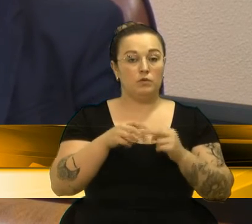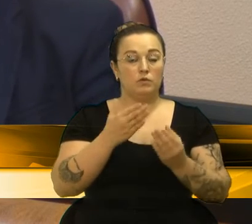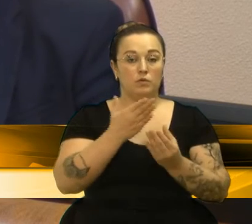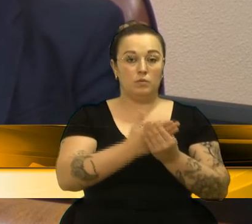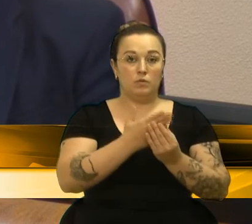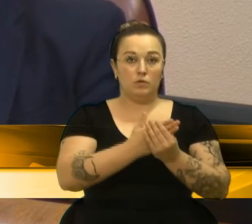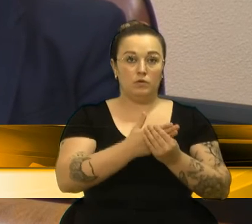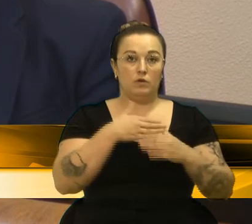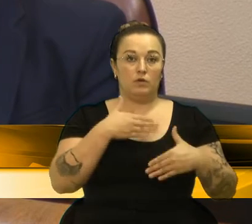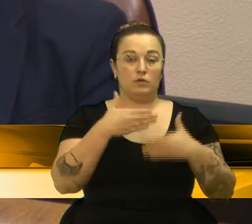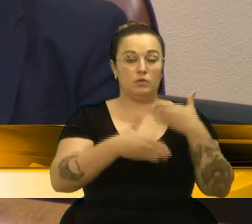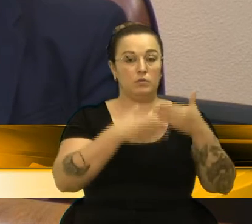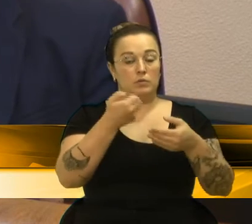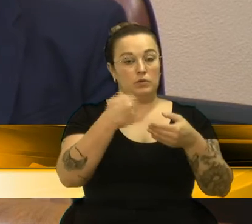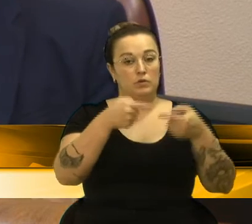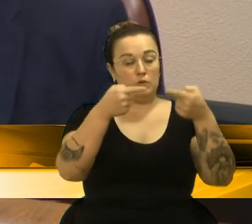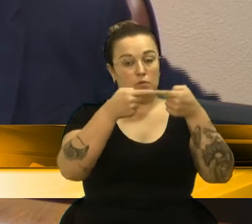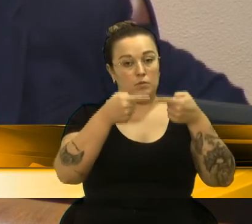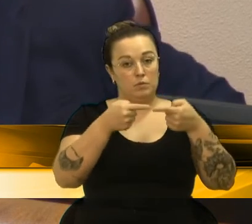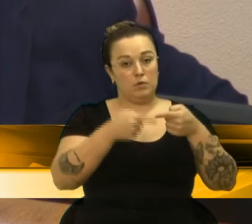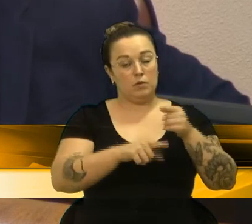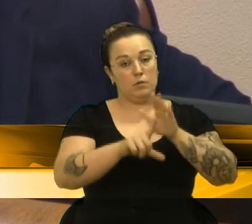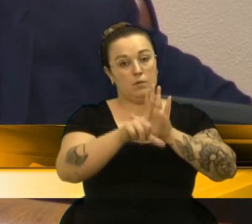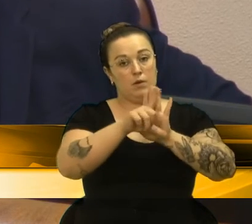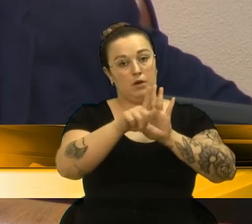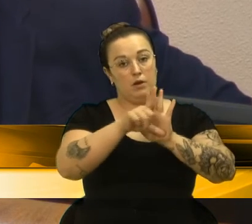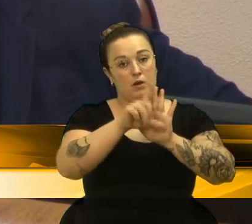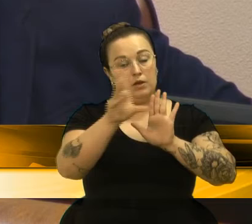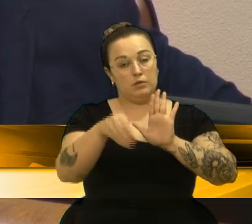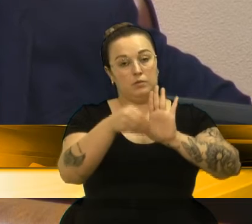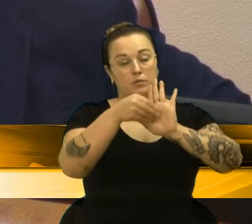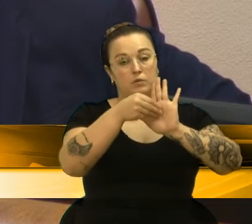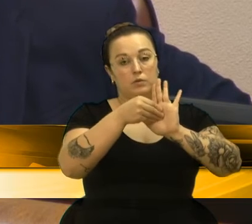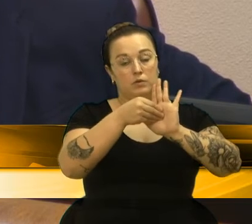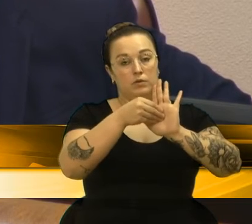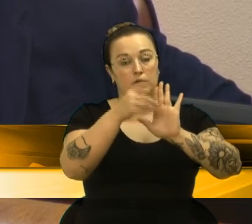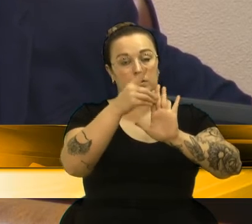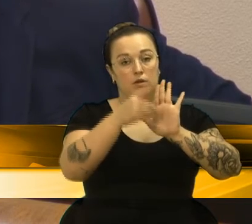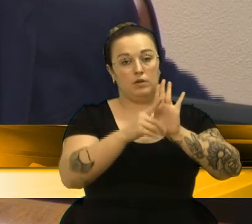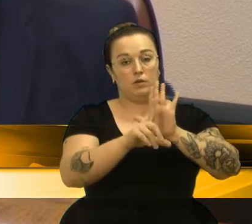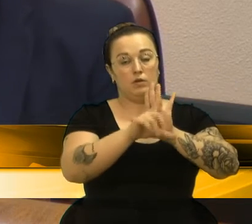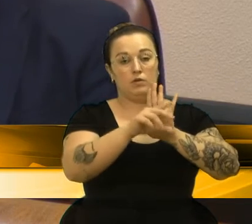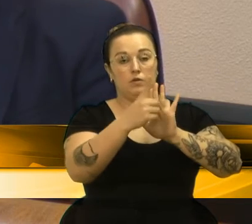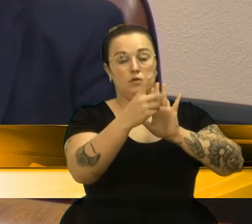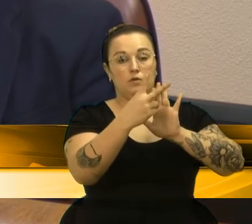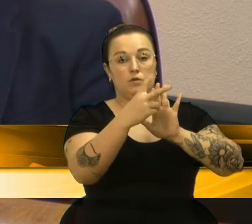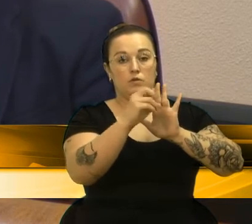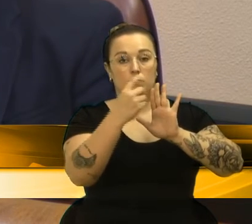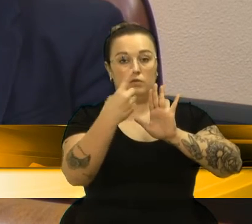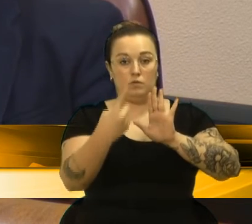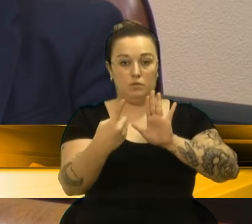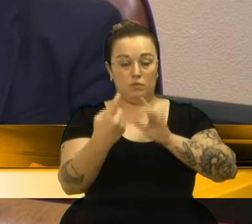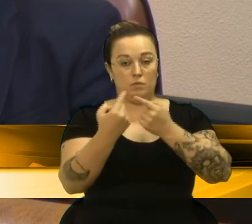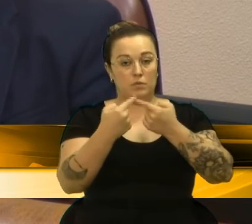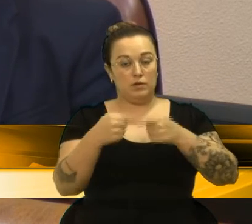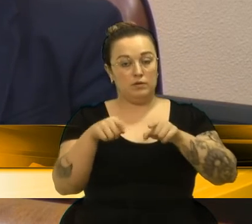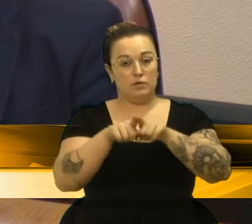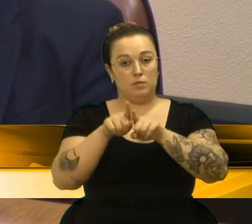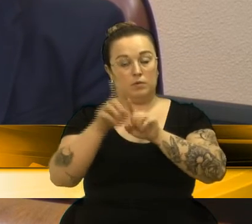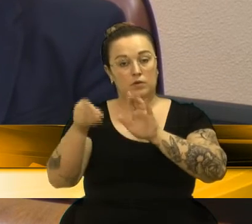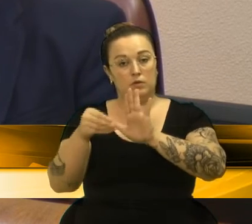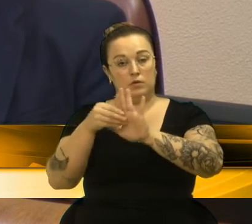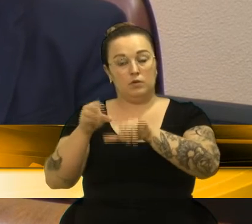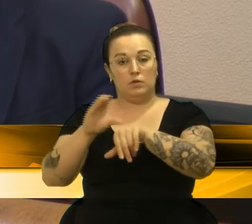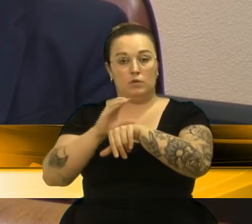ser conduzido em conformidade não somente com as disposições contidas no Decreto-Lei nº 201/67, mas, sobretudo, com os ditames contidos na